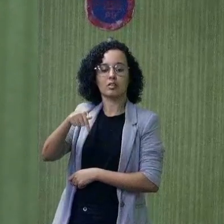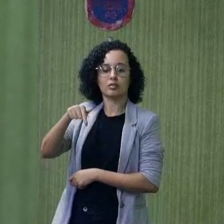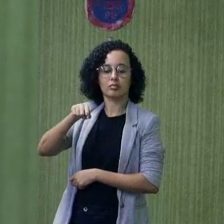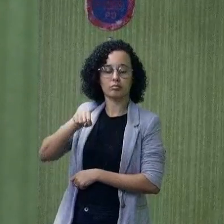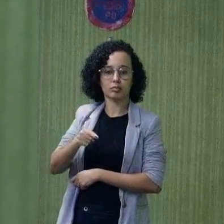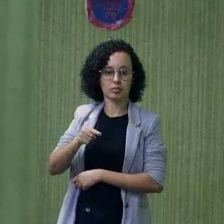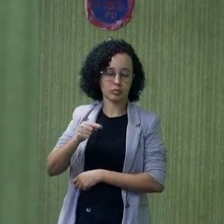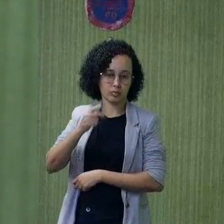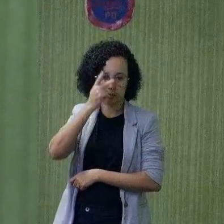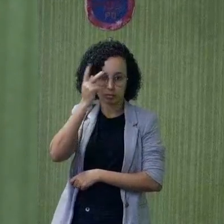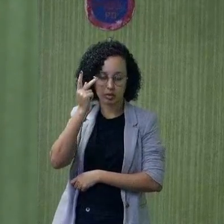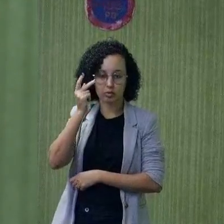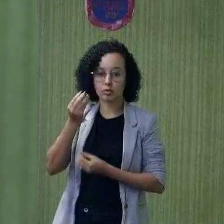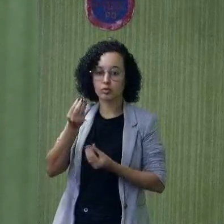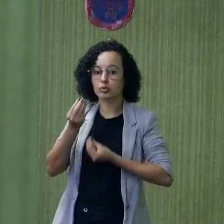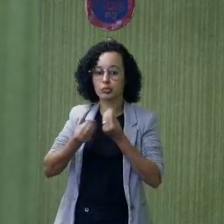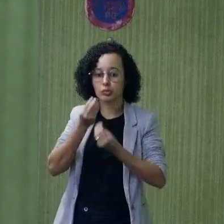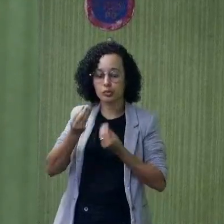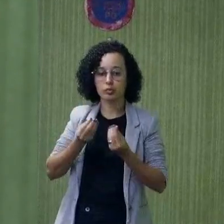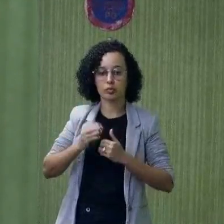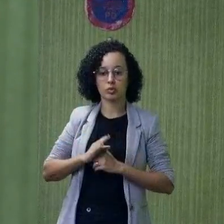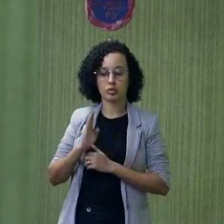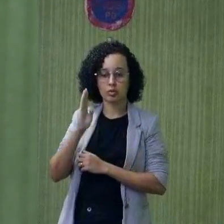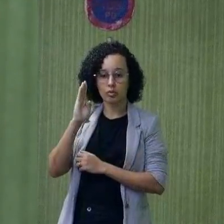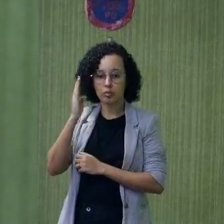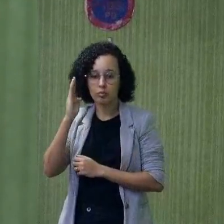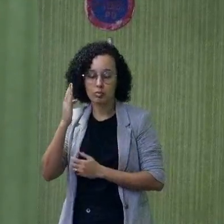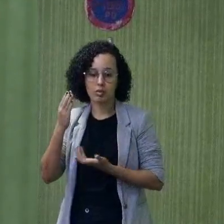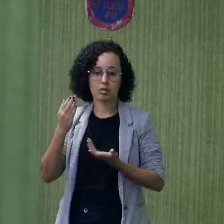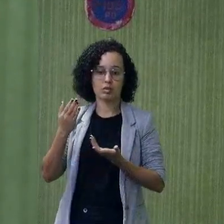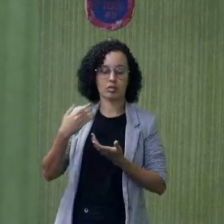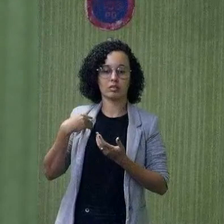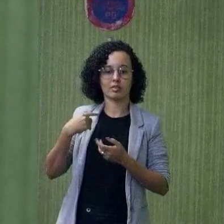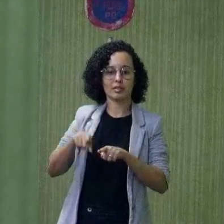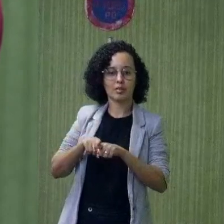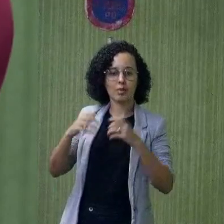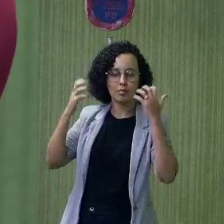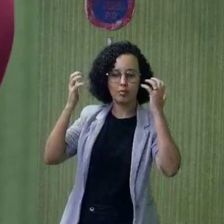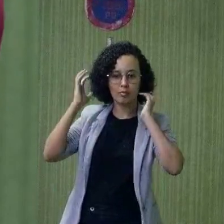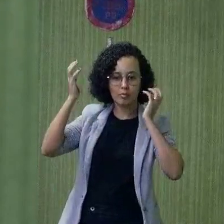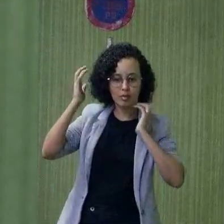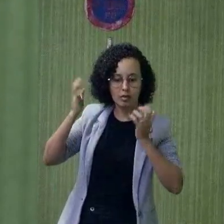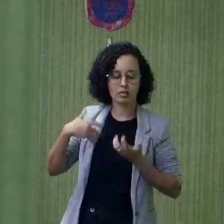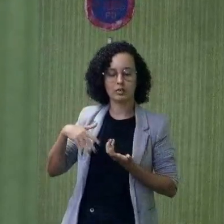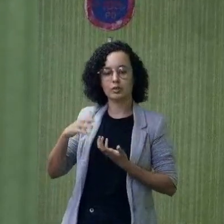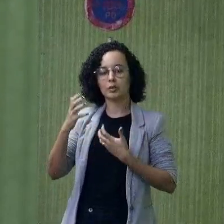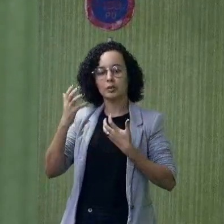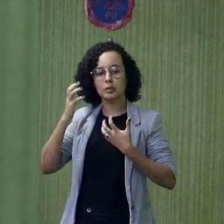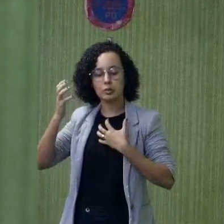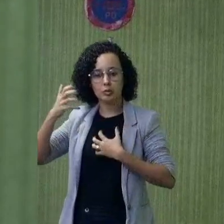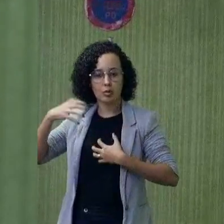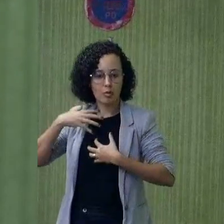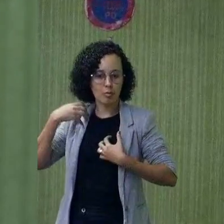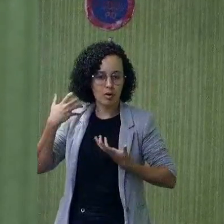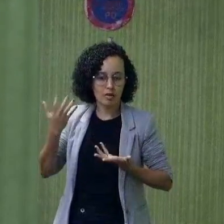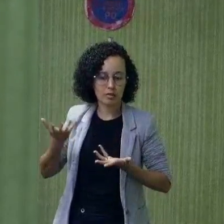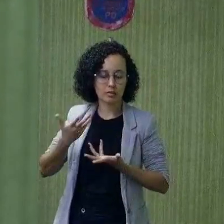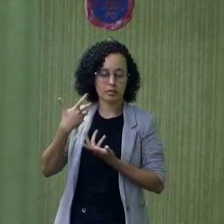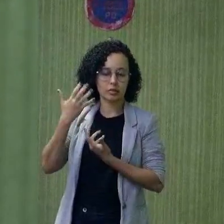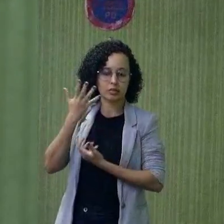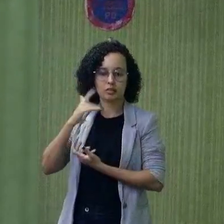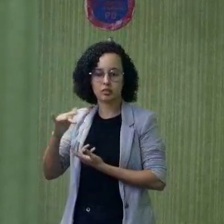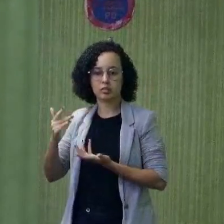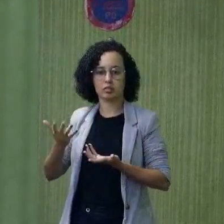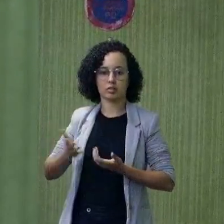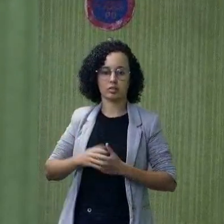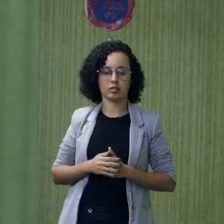pessoas como fazer isso como fazer o banho das crianças é um detalhe bom mas é diário né então assim é uma demanda